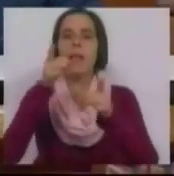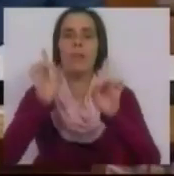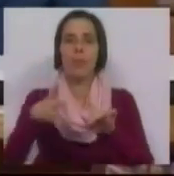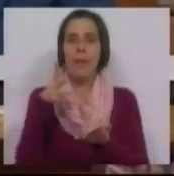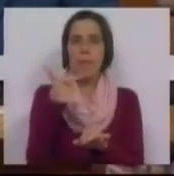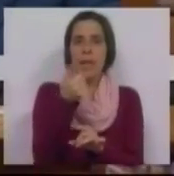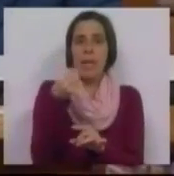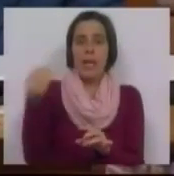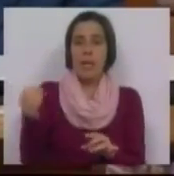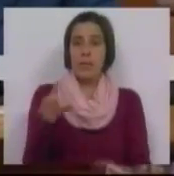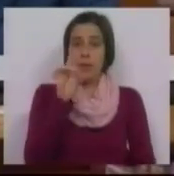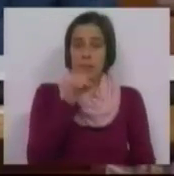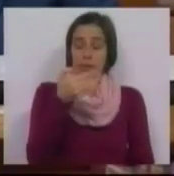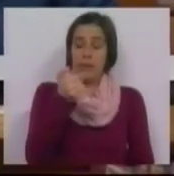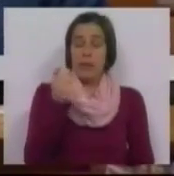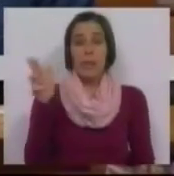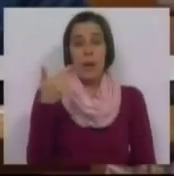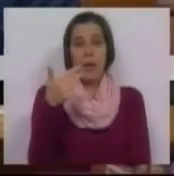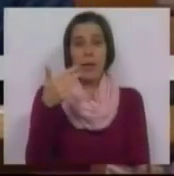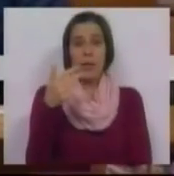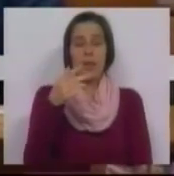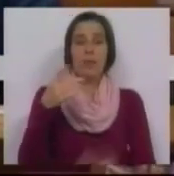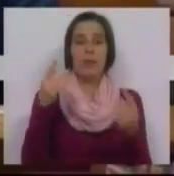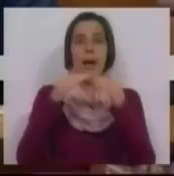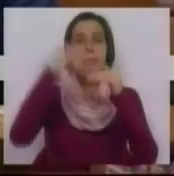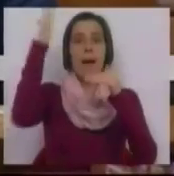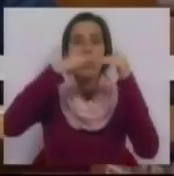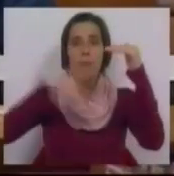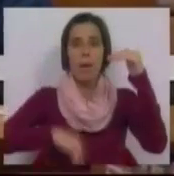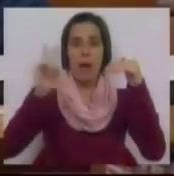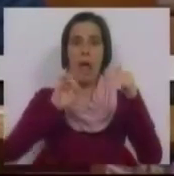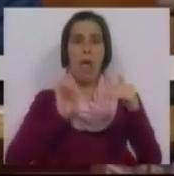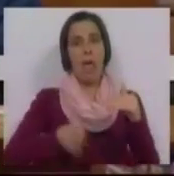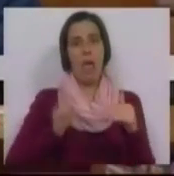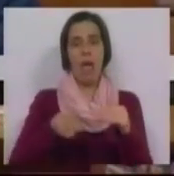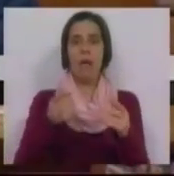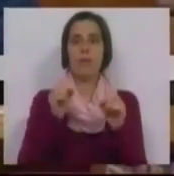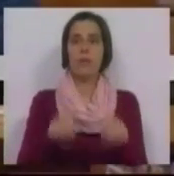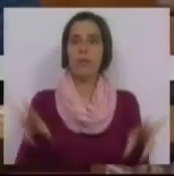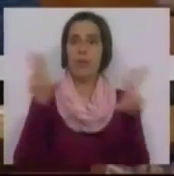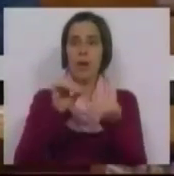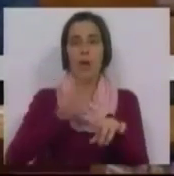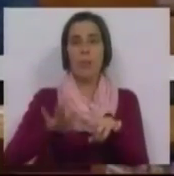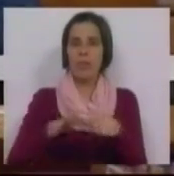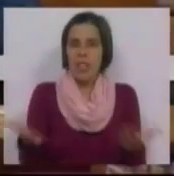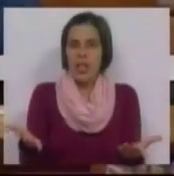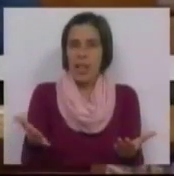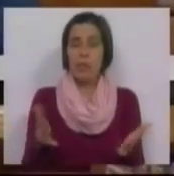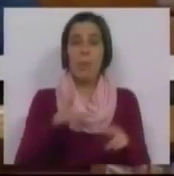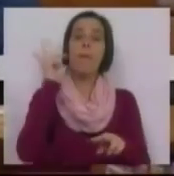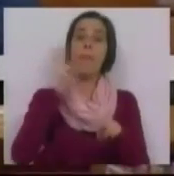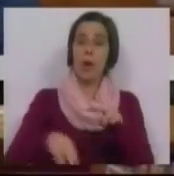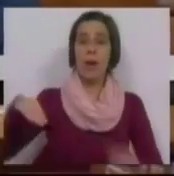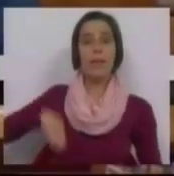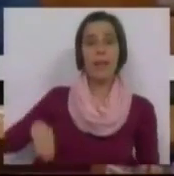partir dos 1.500. 675 euros, nem mais nem menos, são estes os novos privilegiados.